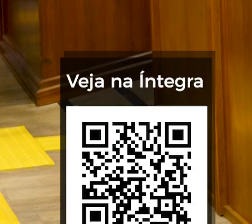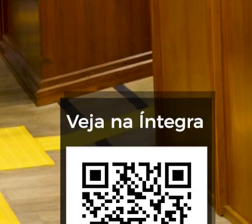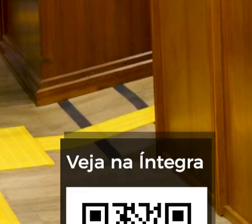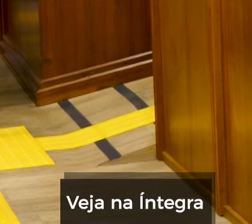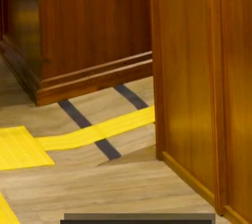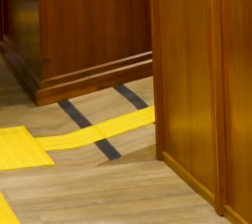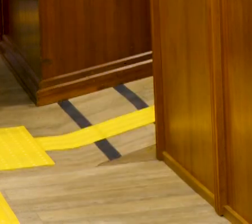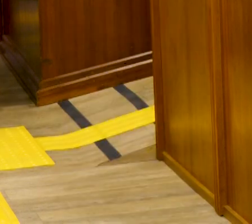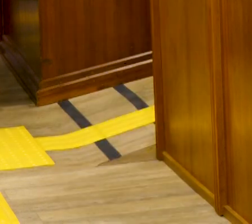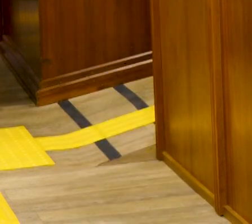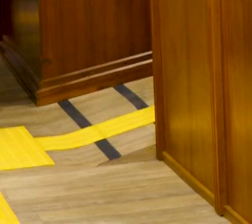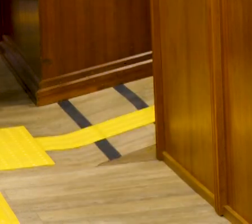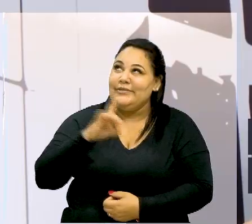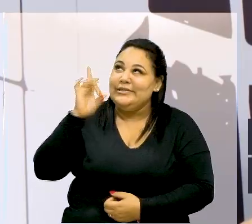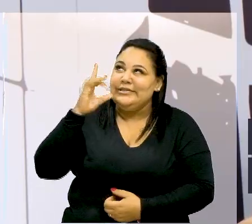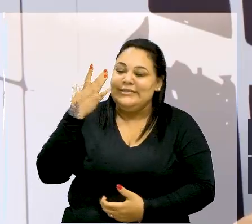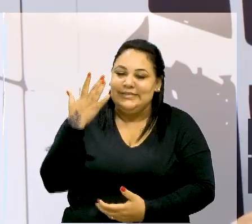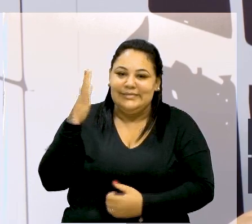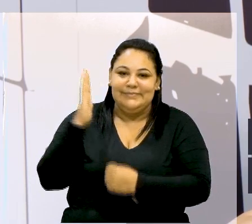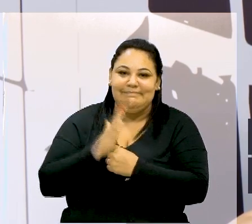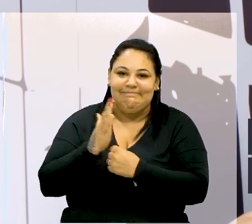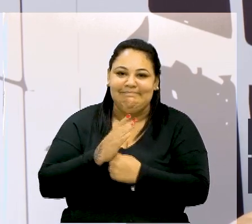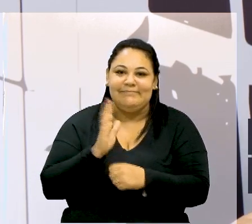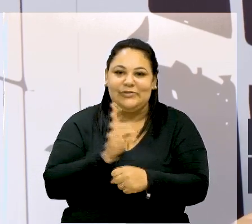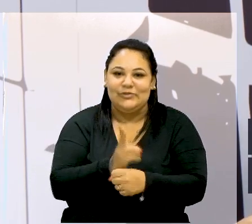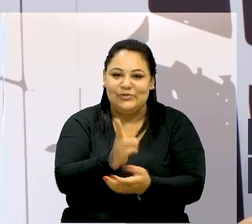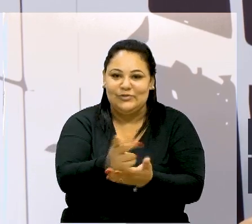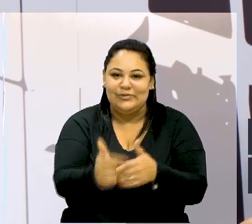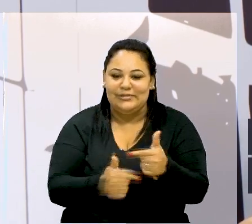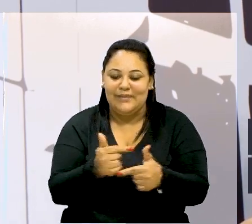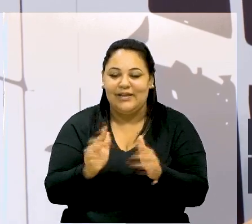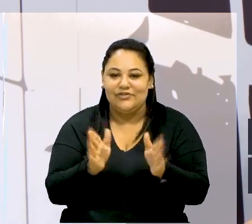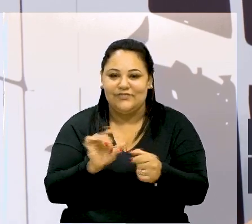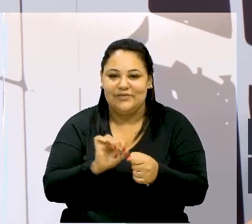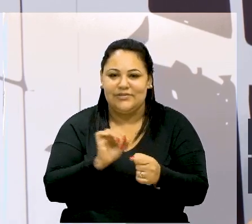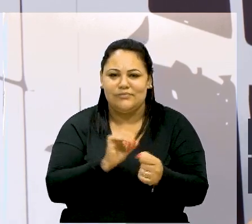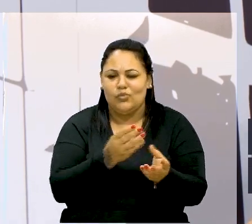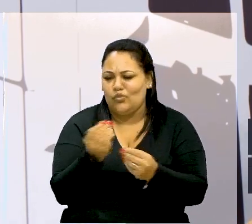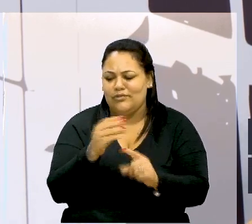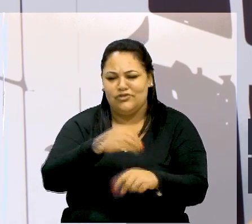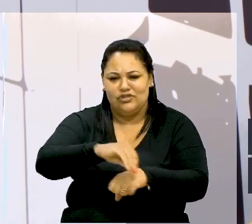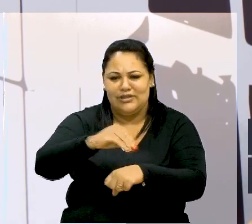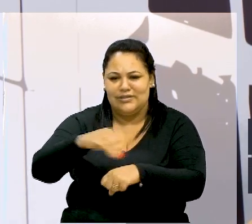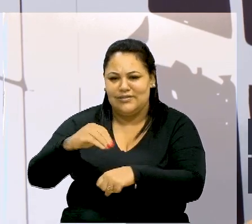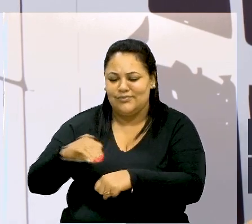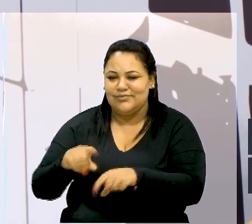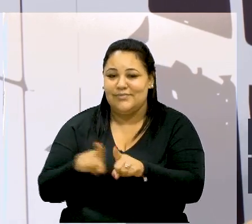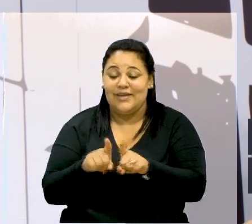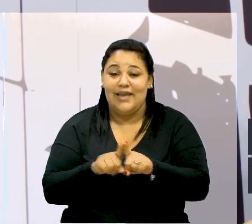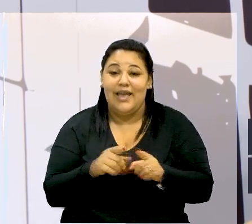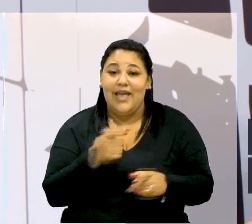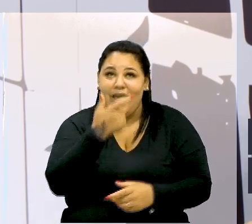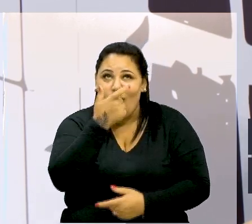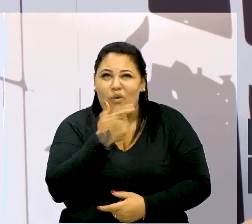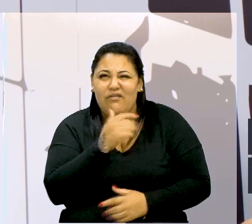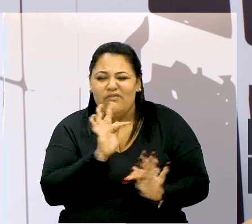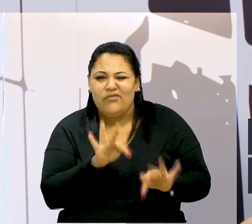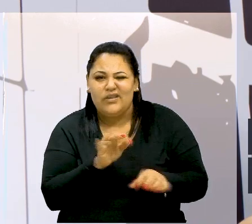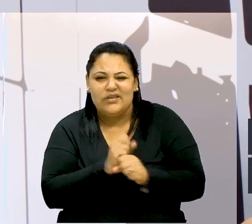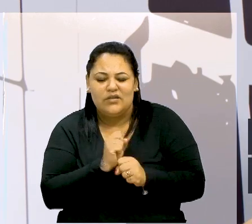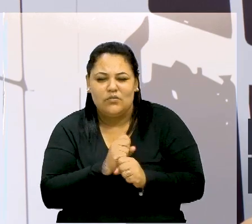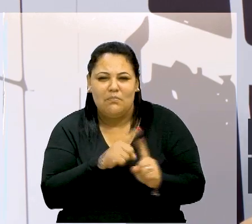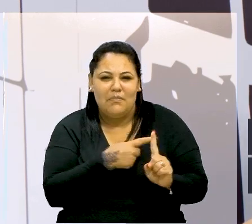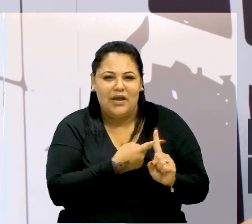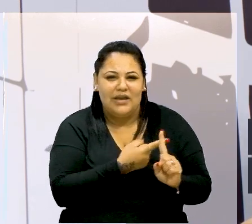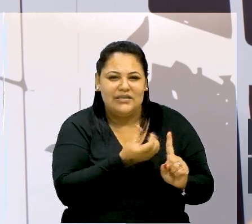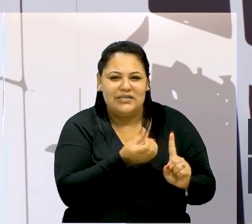na área da saúde e na educação. E nós que fizemos muitas indicações, acho que ao final desse ano foram mais de